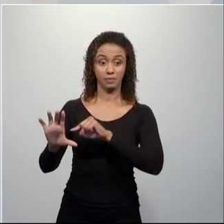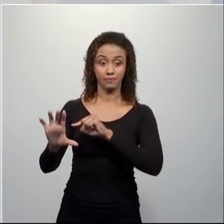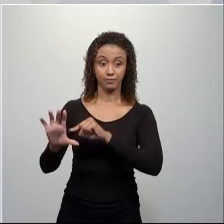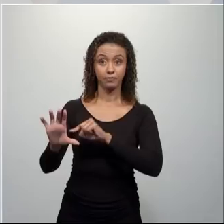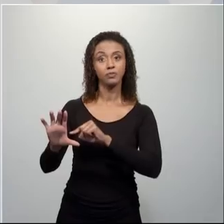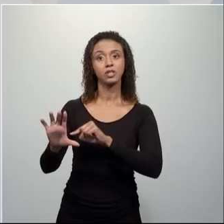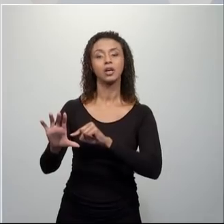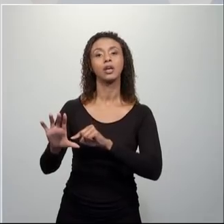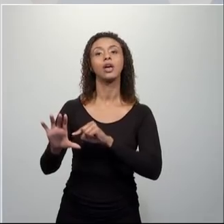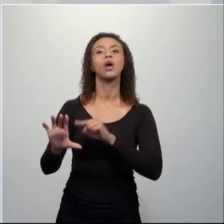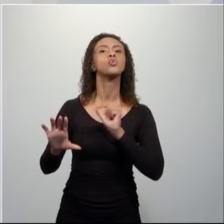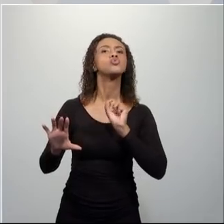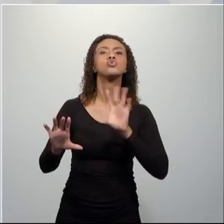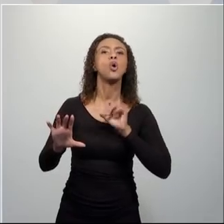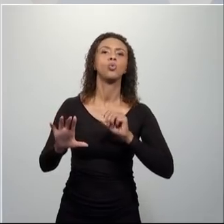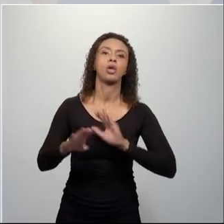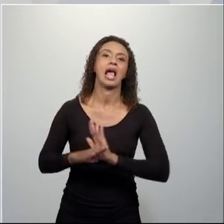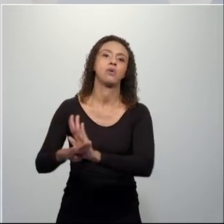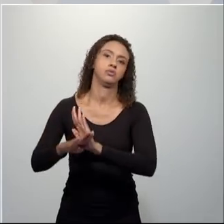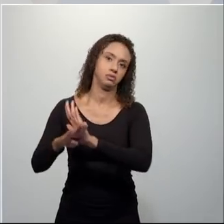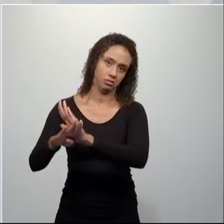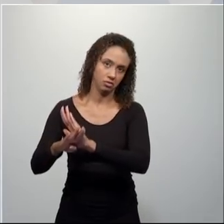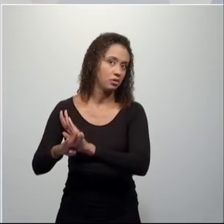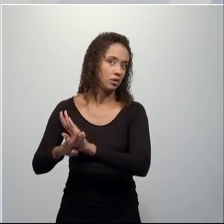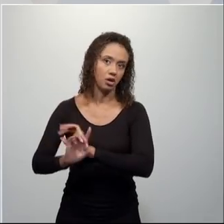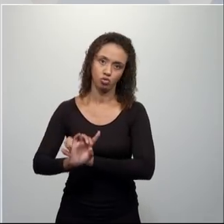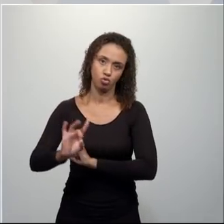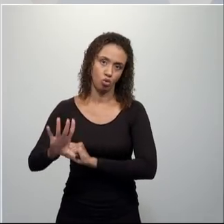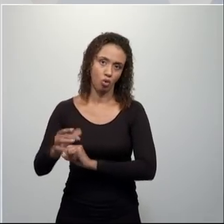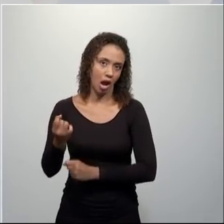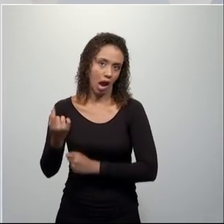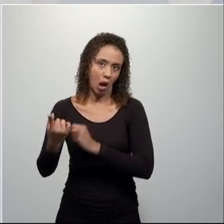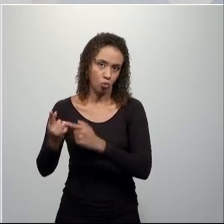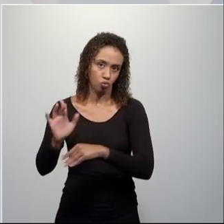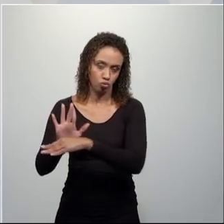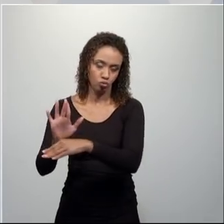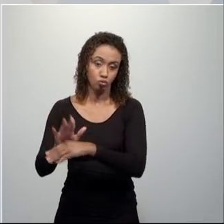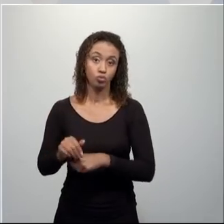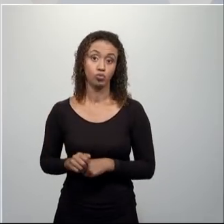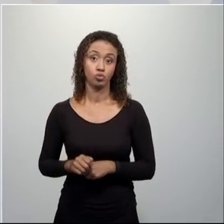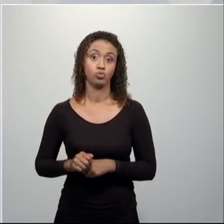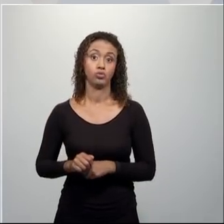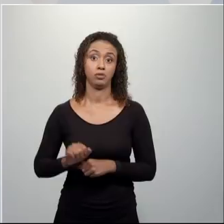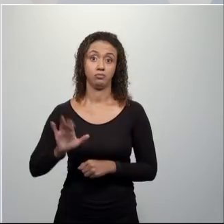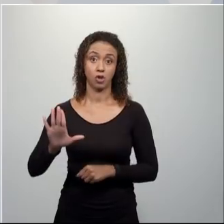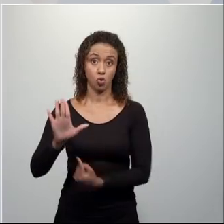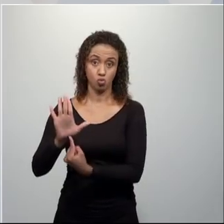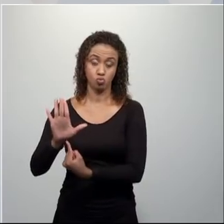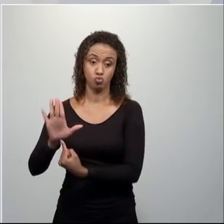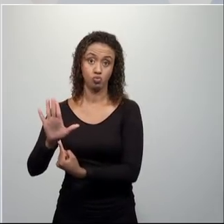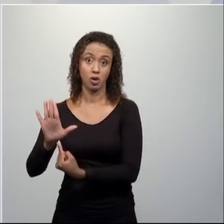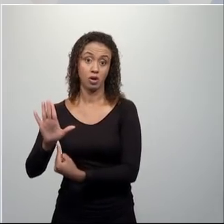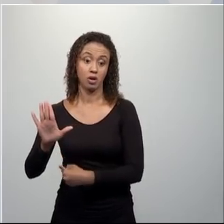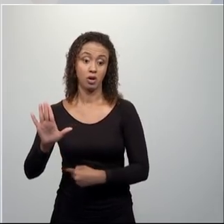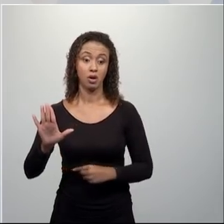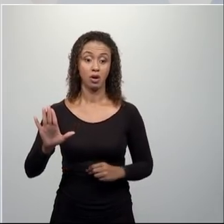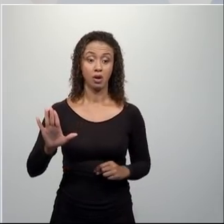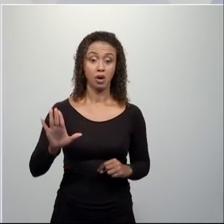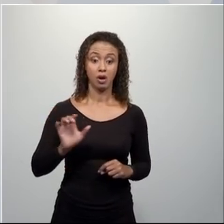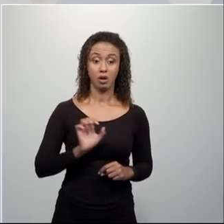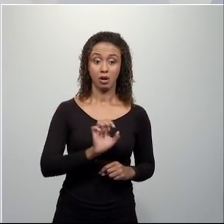conservadora auxílio é que auxilia a em algumas tarefas e aqui no número três no meio temos a